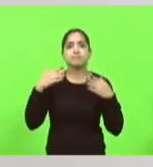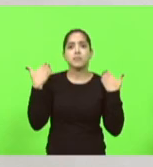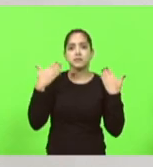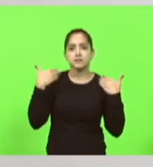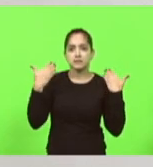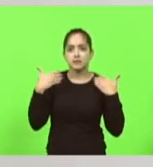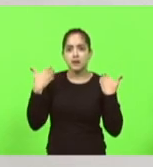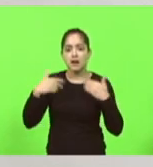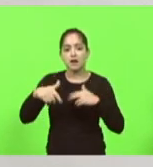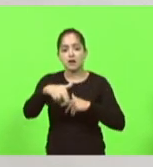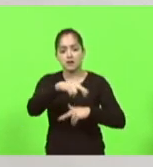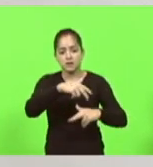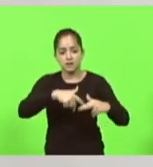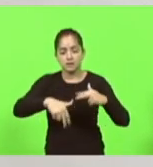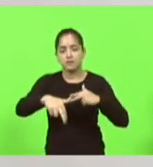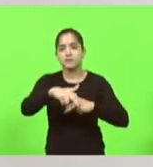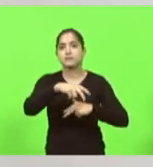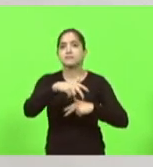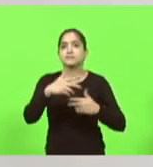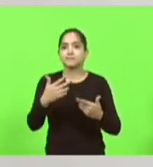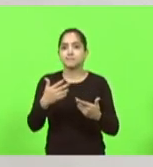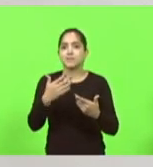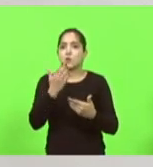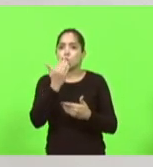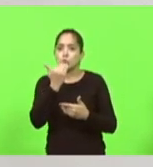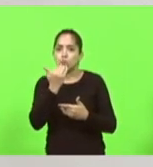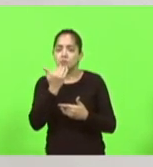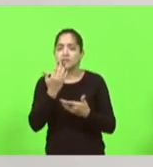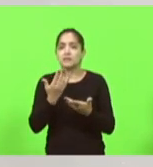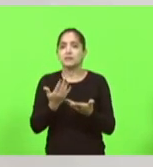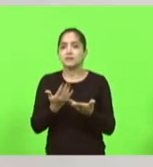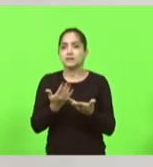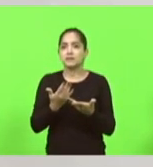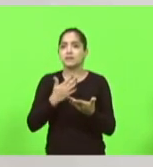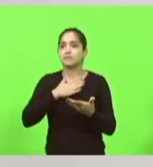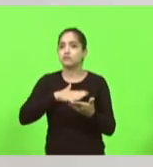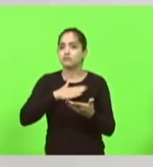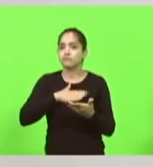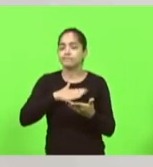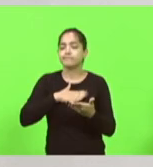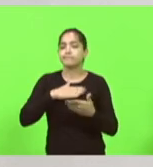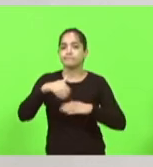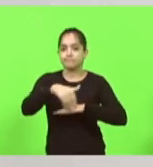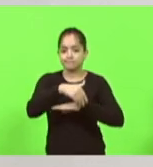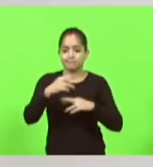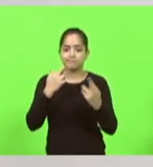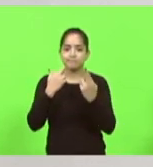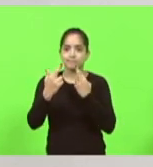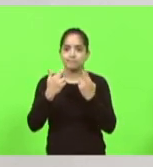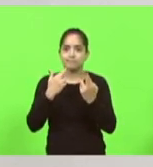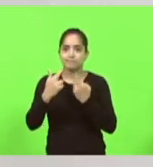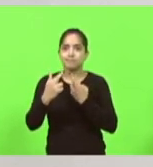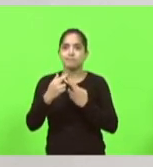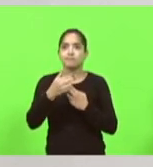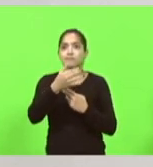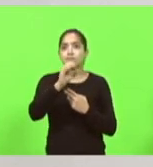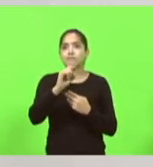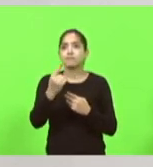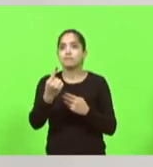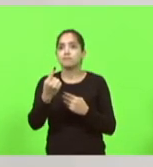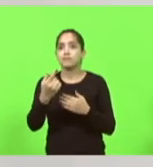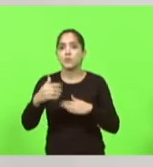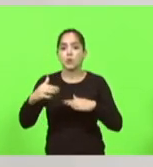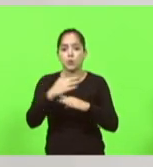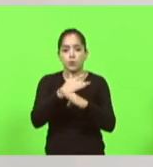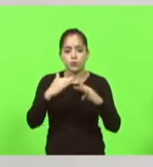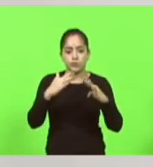desfrutar de boa gastronomia, de um lugar aconchegante. Tem a BR-101 que corta a cidade no meio, com um fluxo de